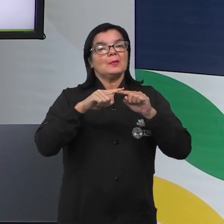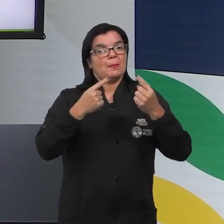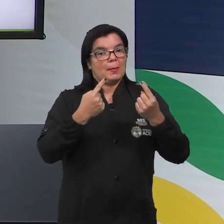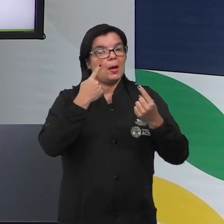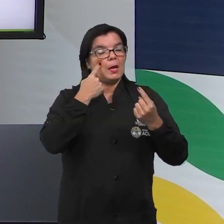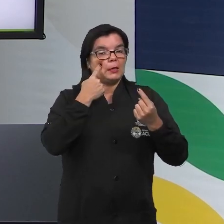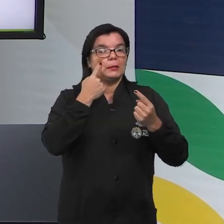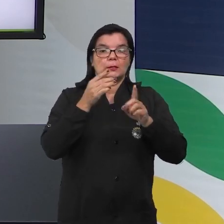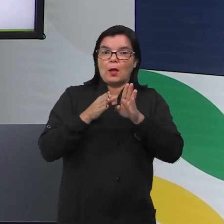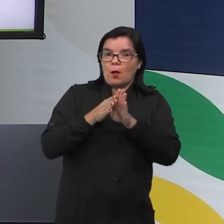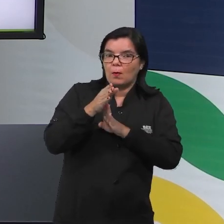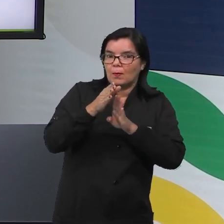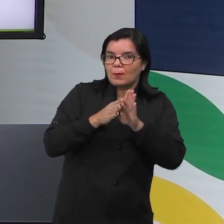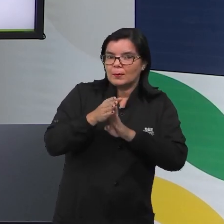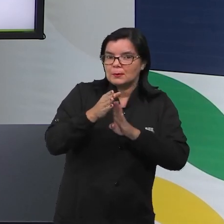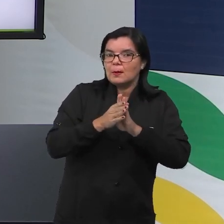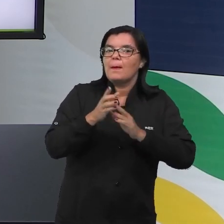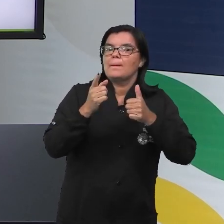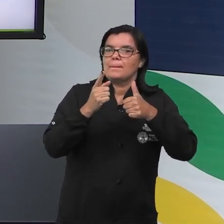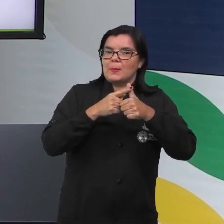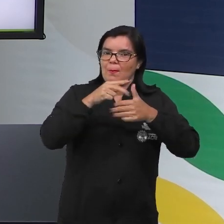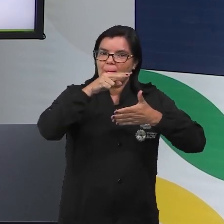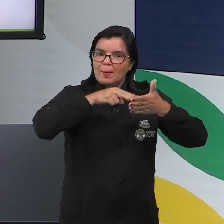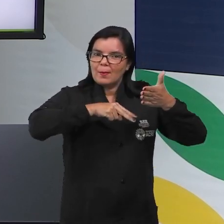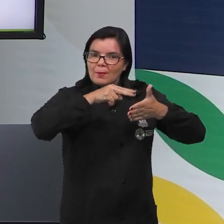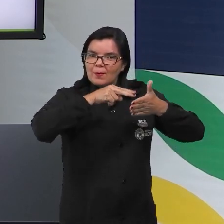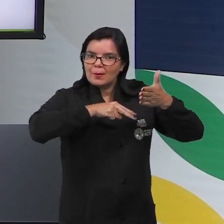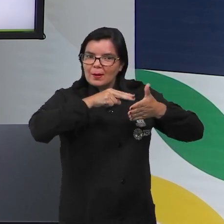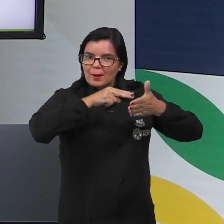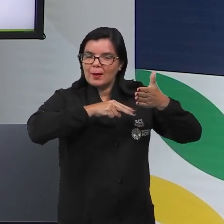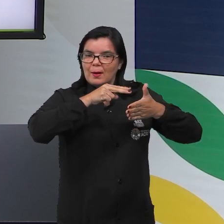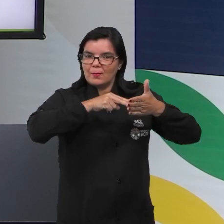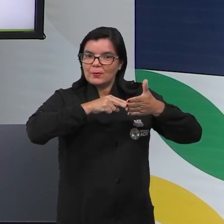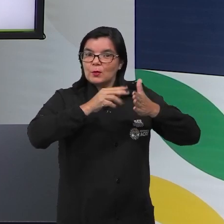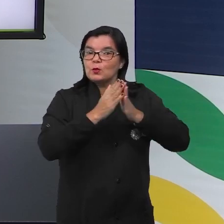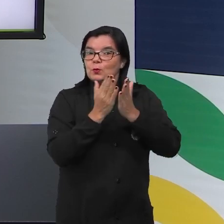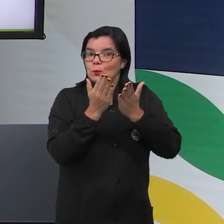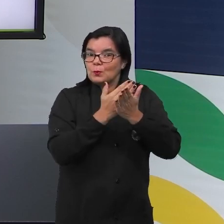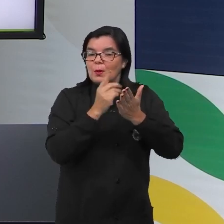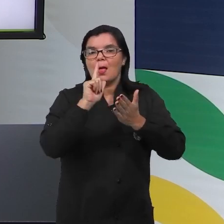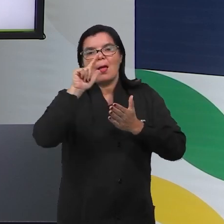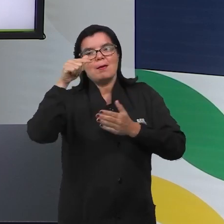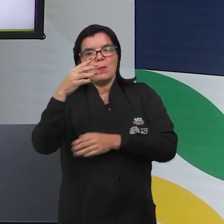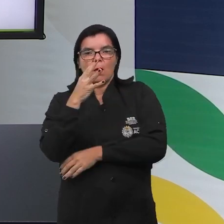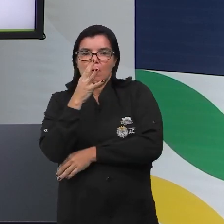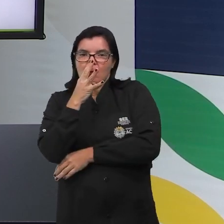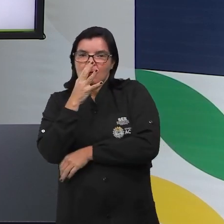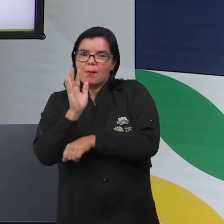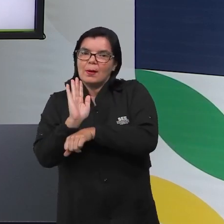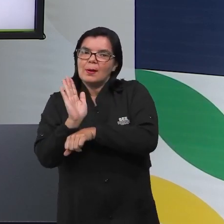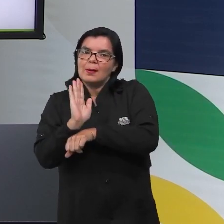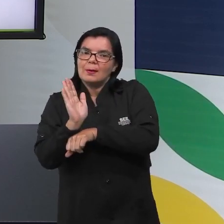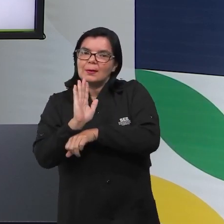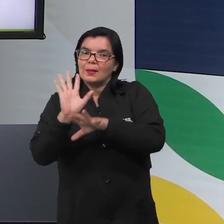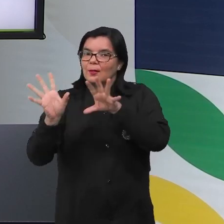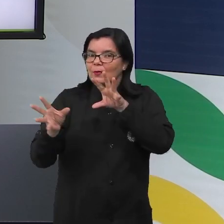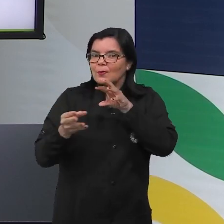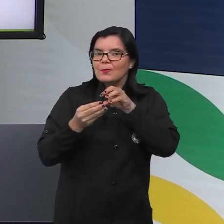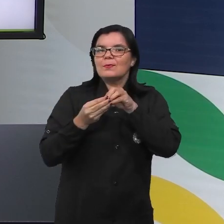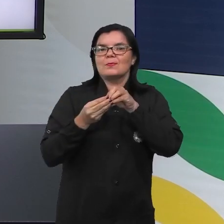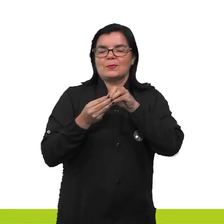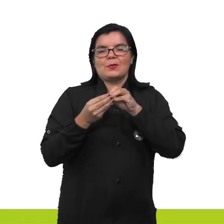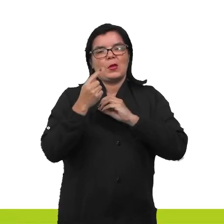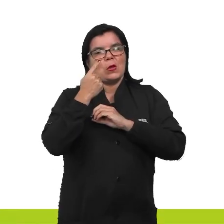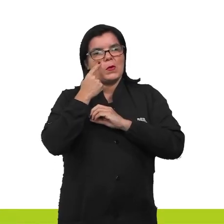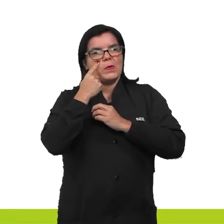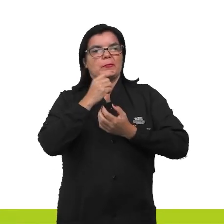eu recomendo que você faça a leitura do livro e você assista ao filme que resume bem isso. Então,